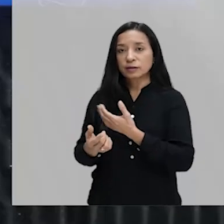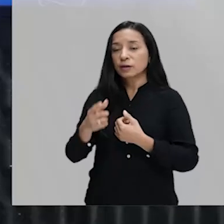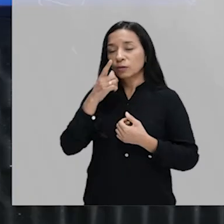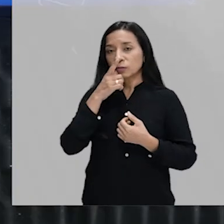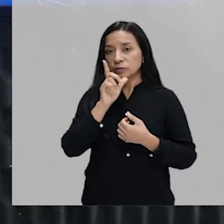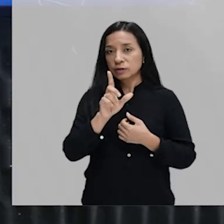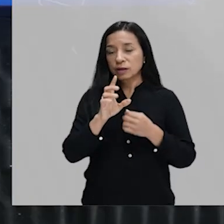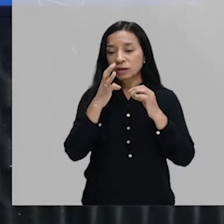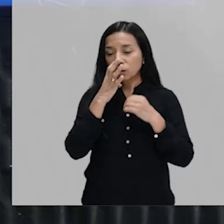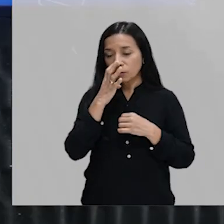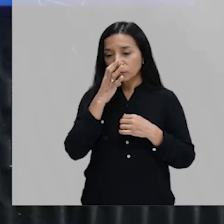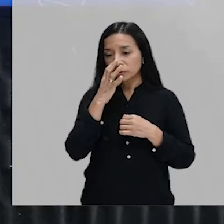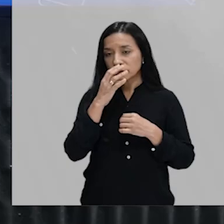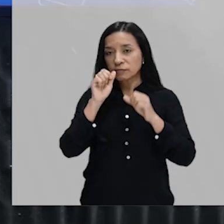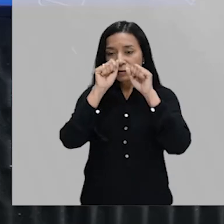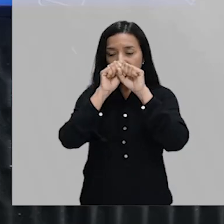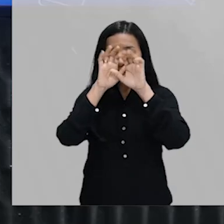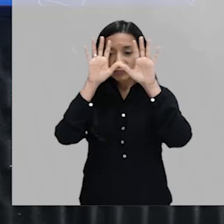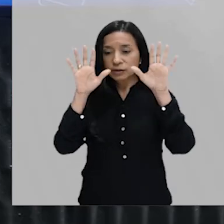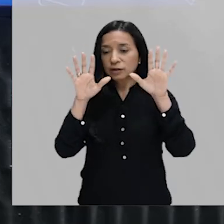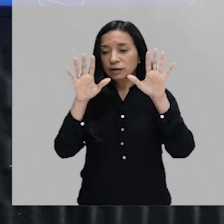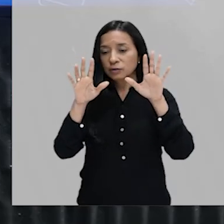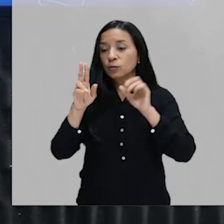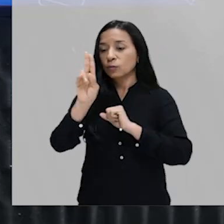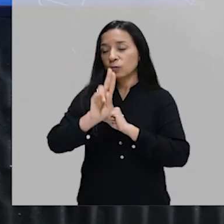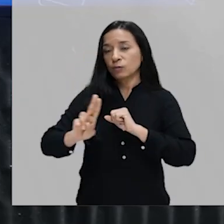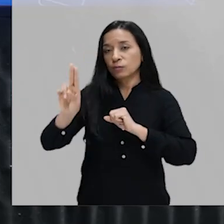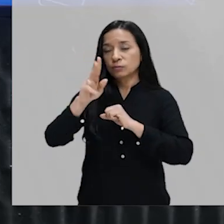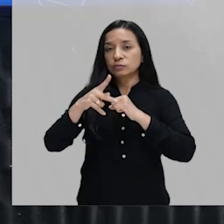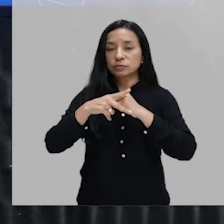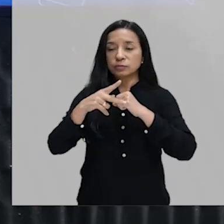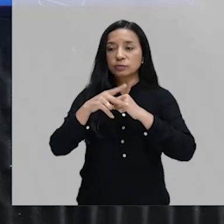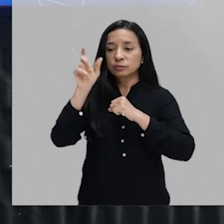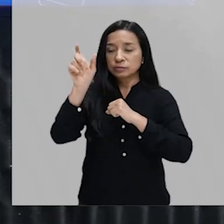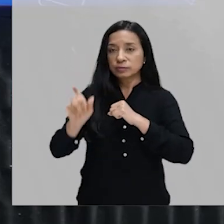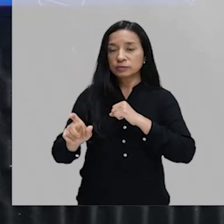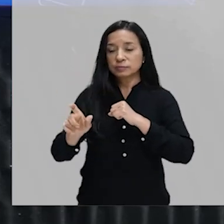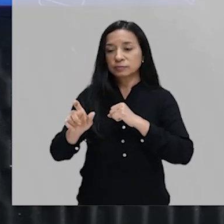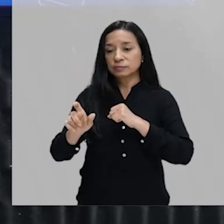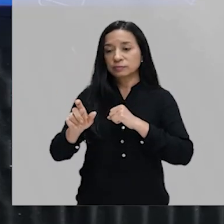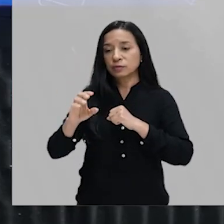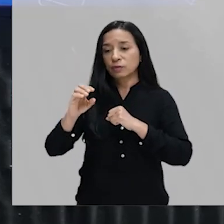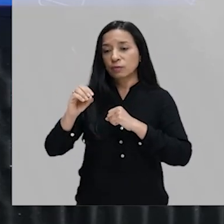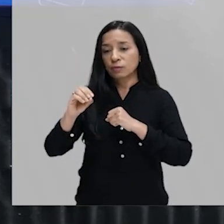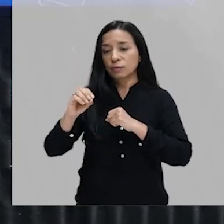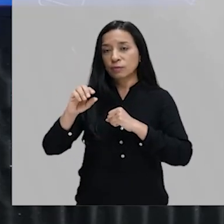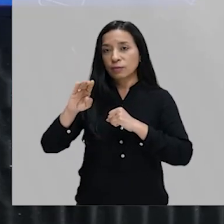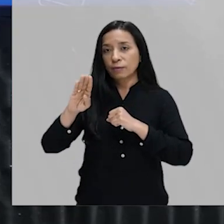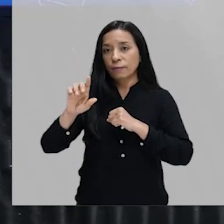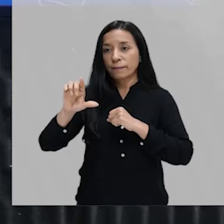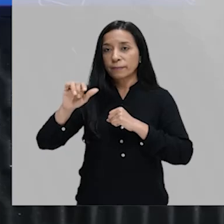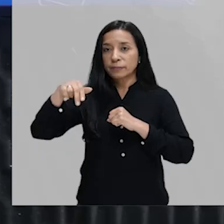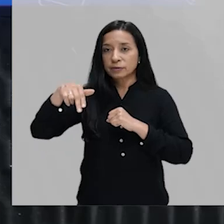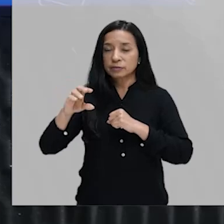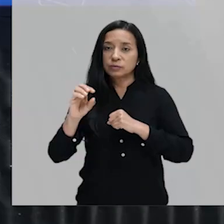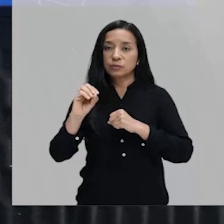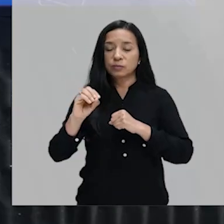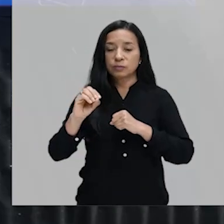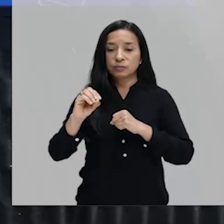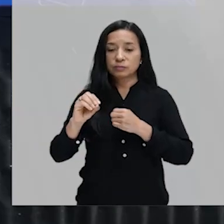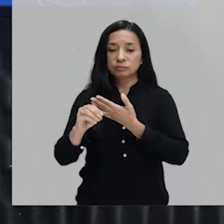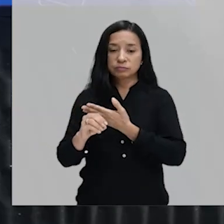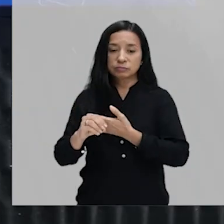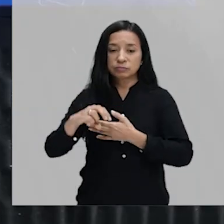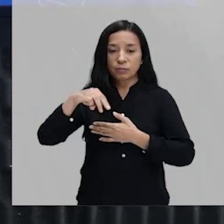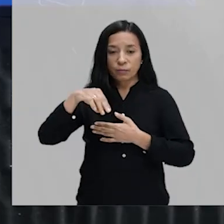conseguem observar de uma maneira bem clara o emprego dos pronomes pessoais do caso oblíquo, né? O mi, o